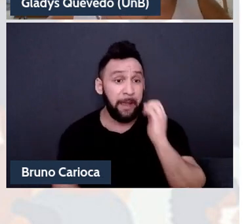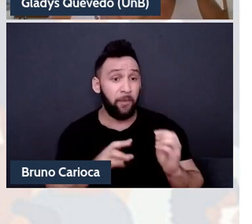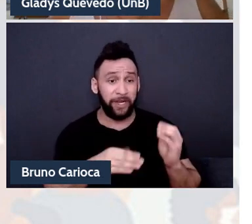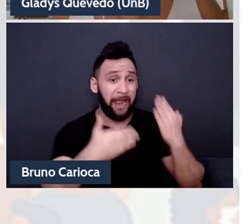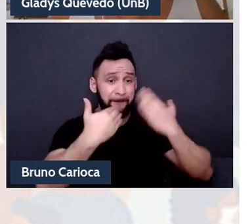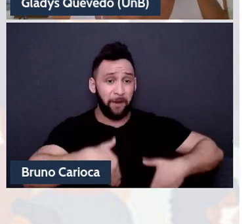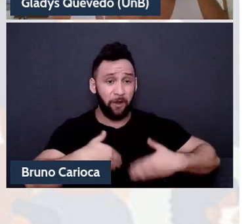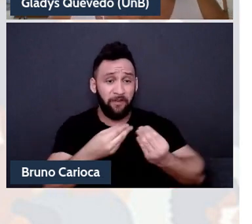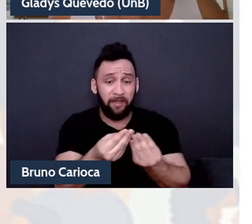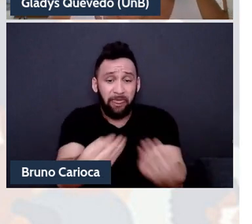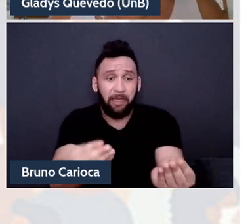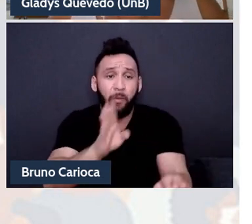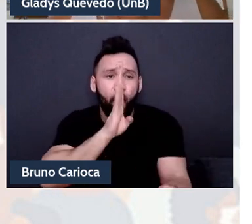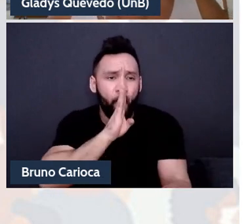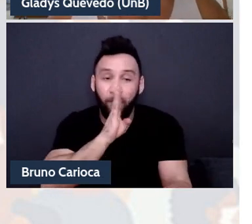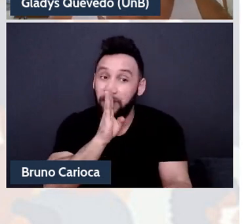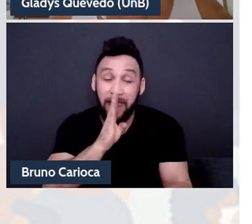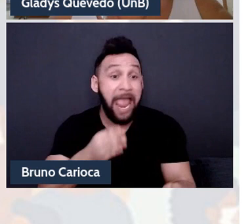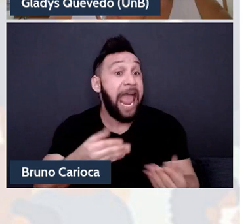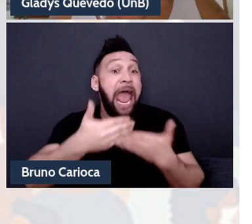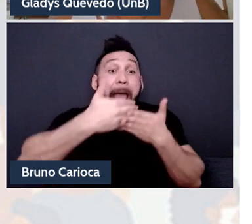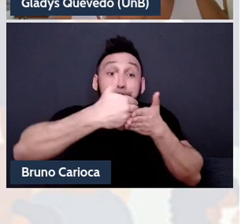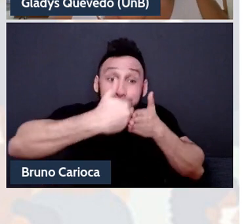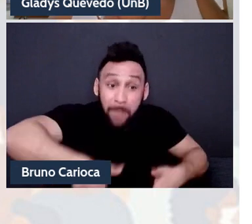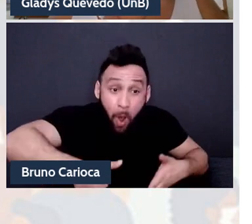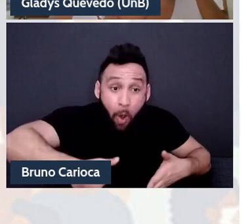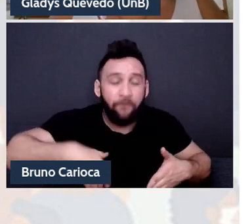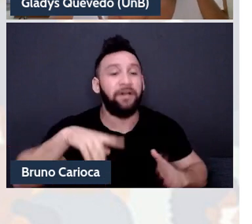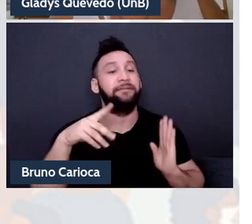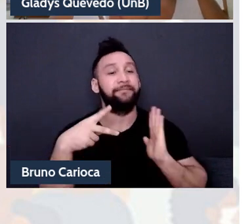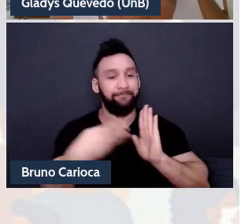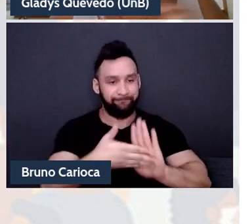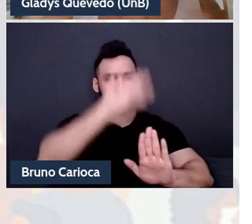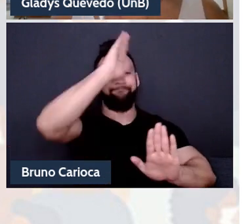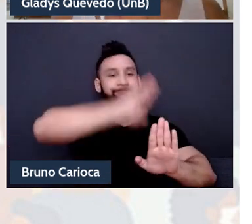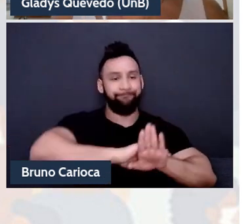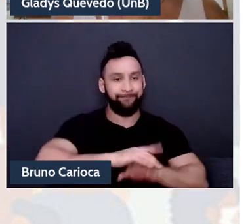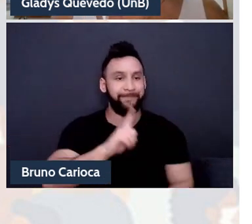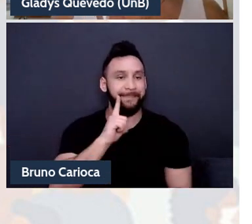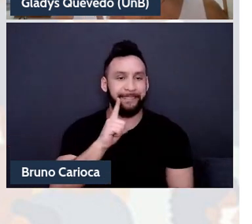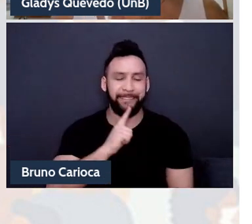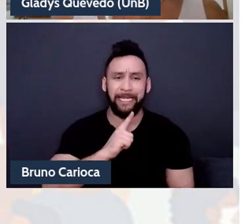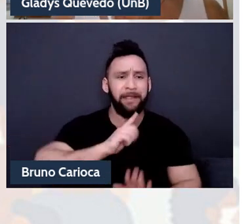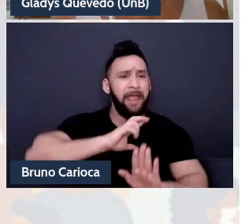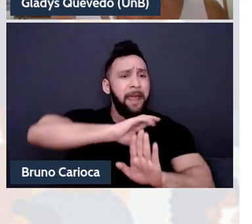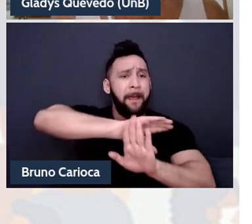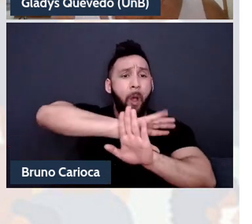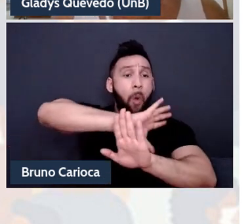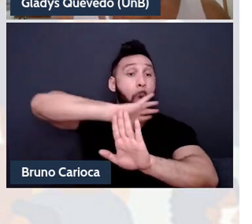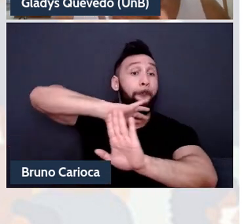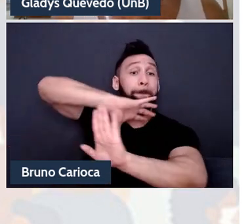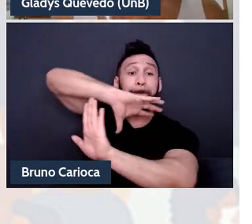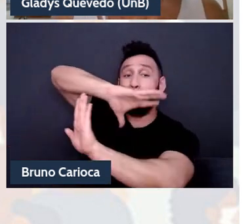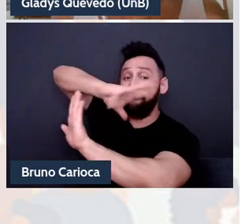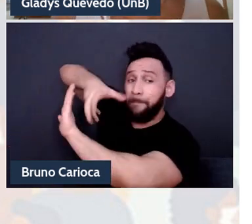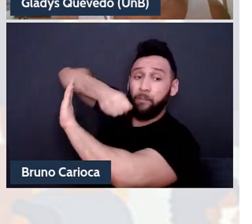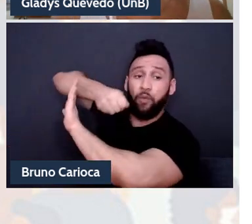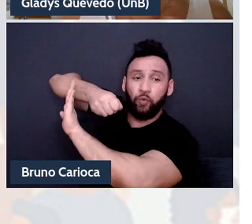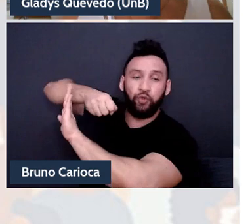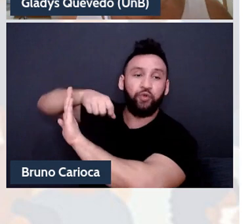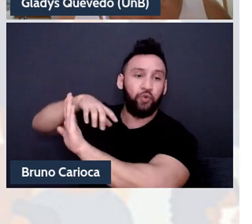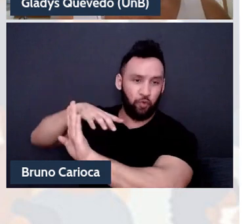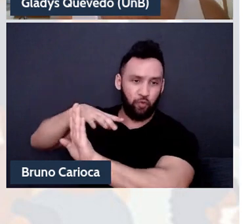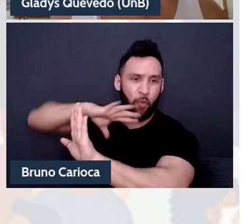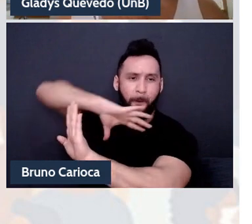ocasionam. E, na verdade, essa reflexão ela não vale só para testes de larga escala como o Enem. Ela vale para todo